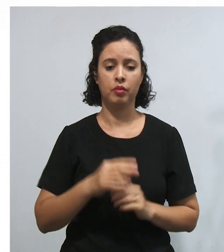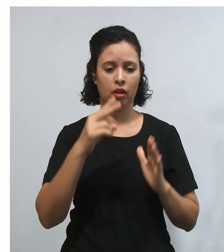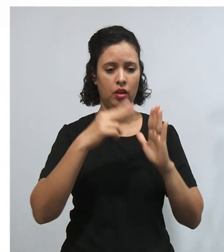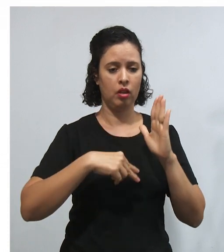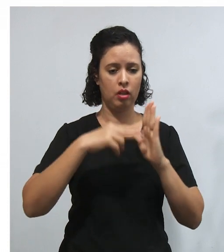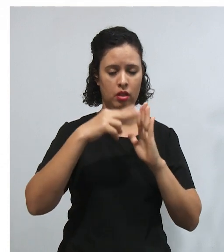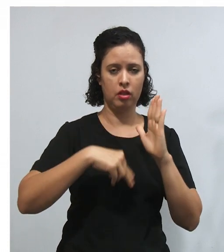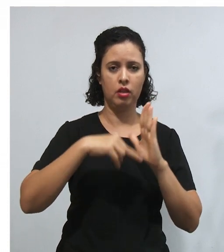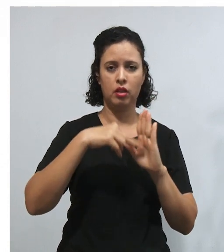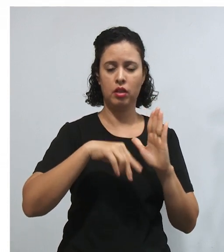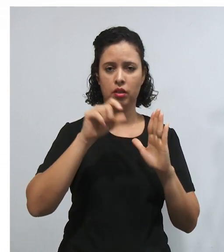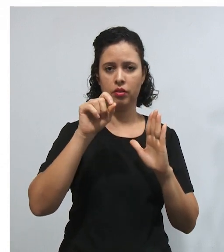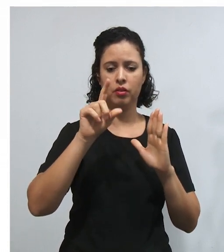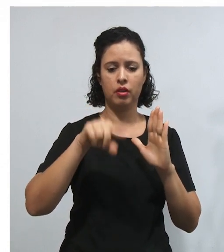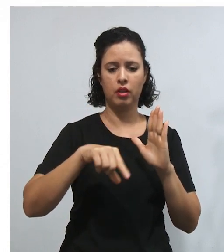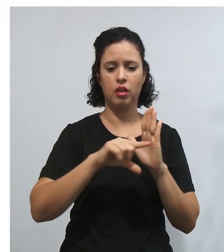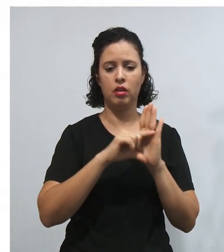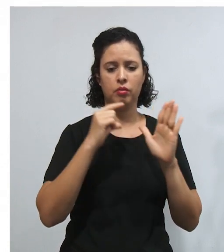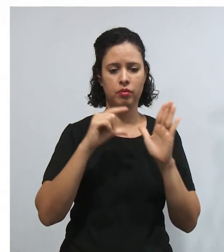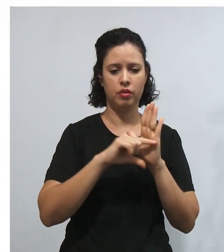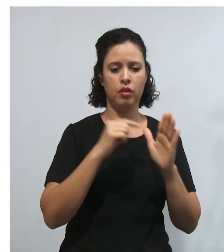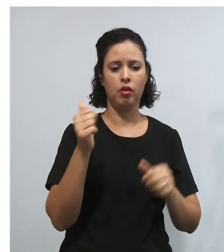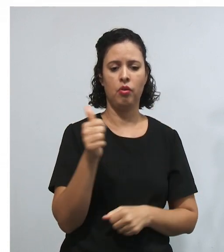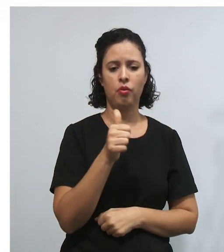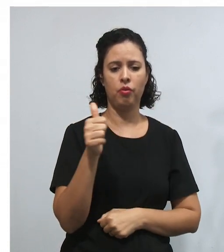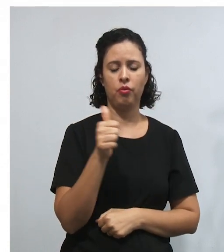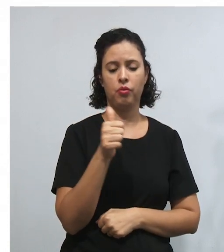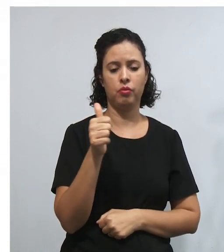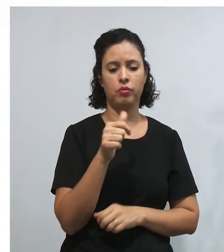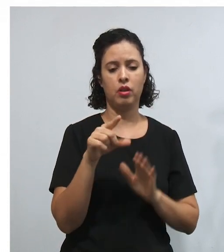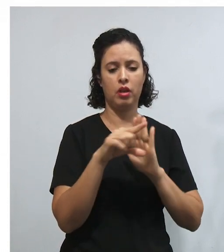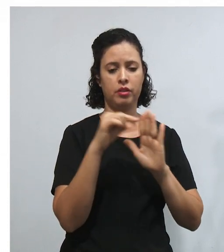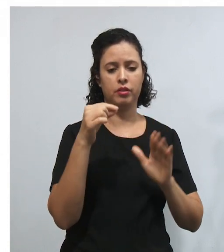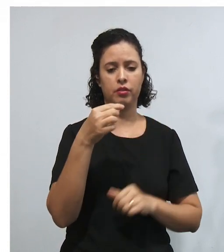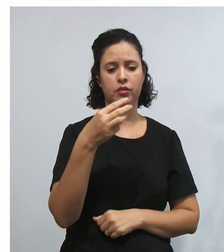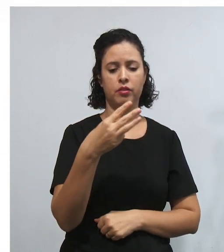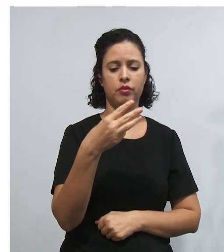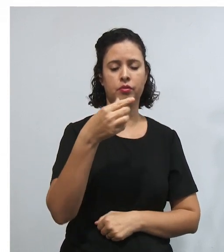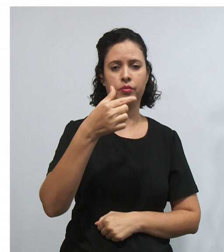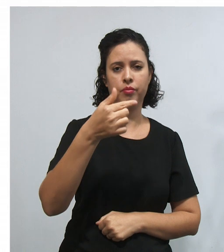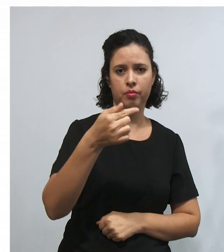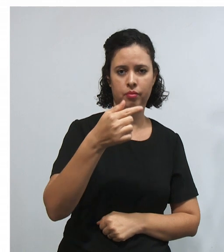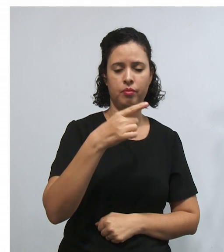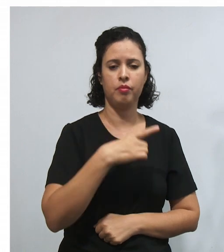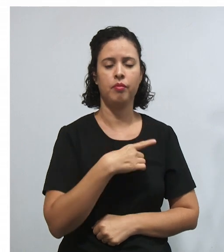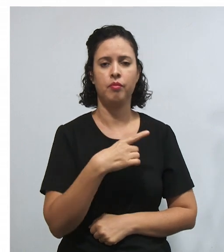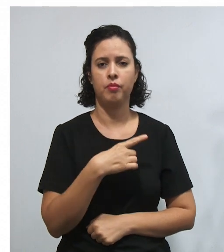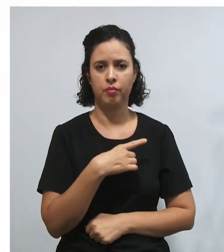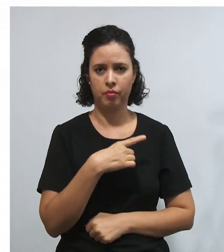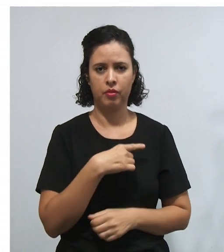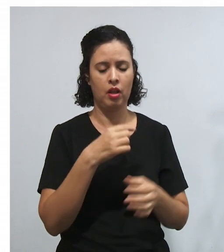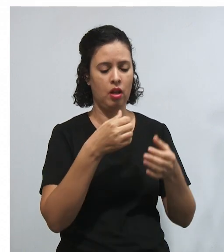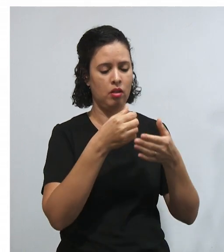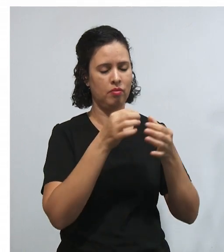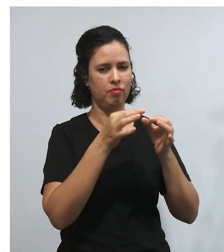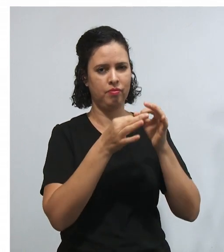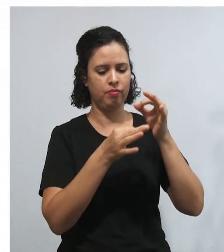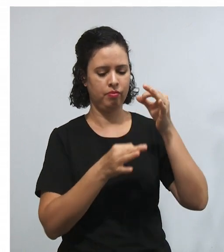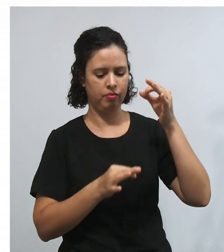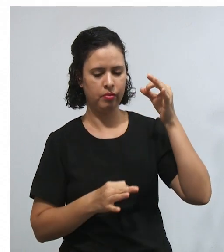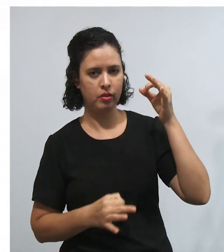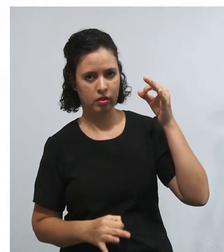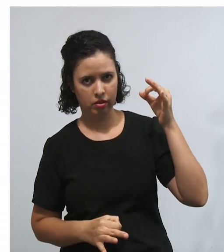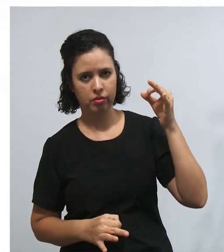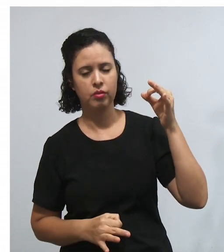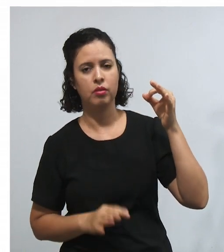uma lida aqui nessa questão do inciso 11, é bem importante, do mesmo artigo 37, é um tanto longo,